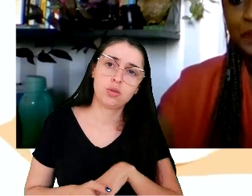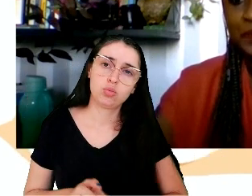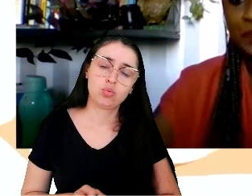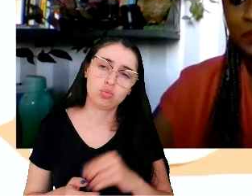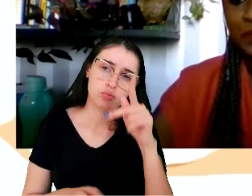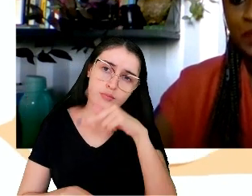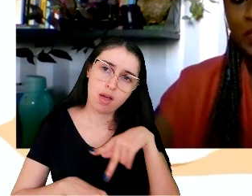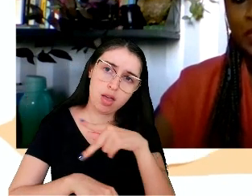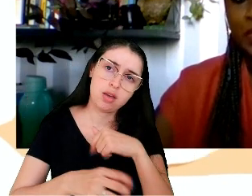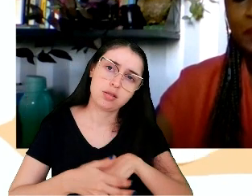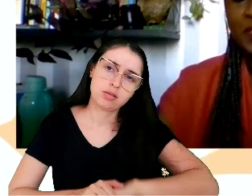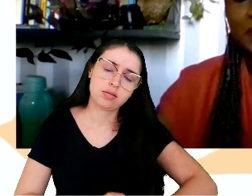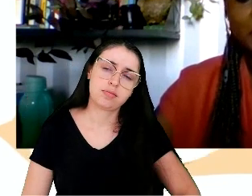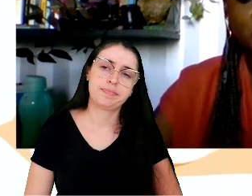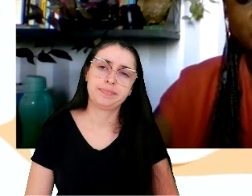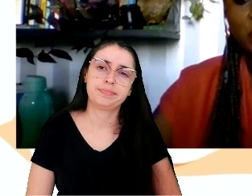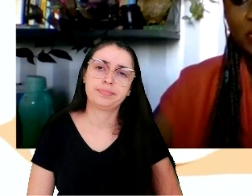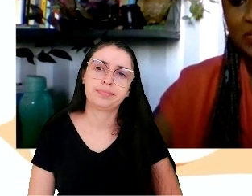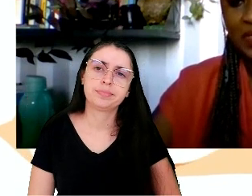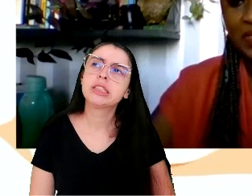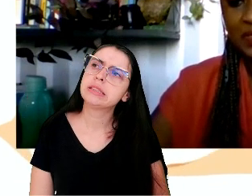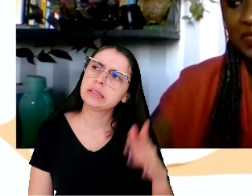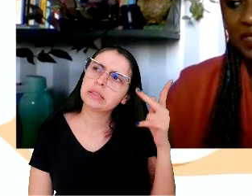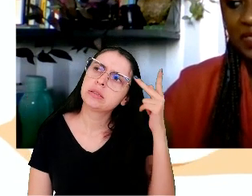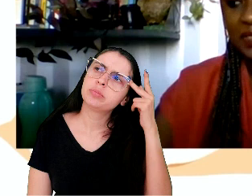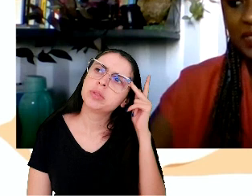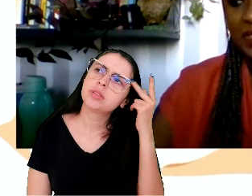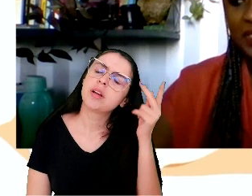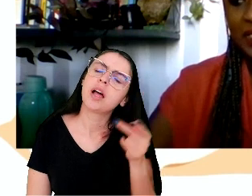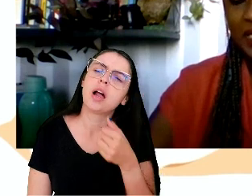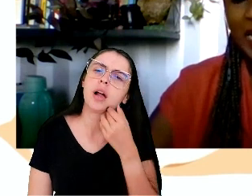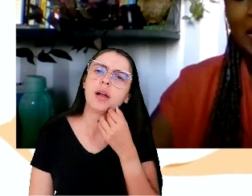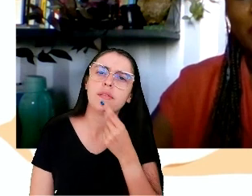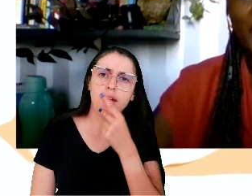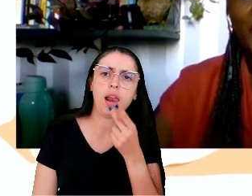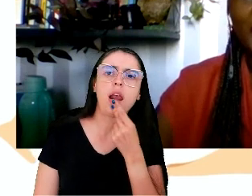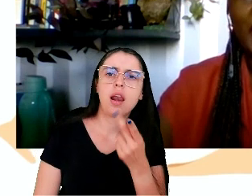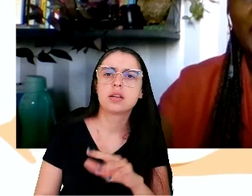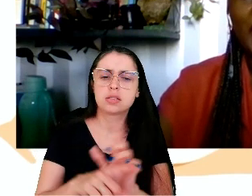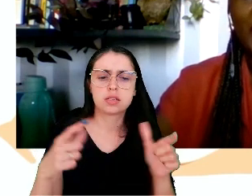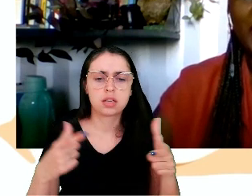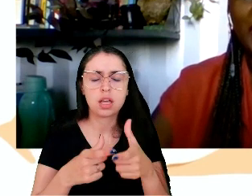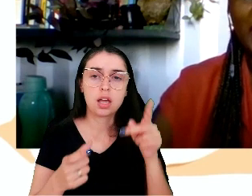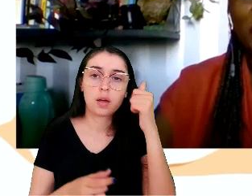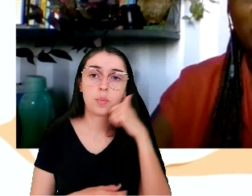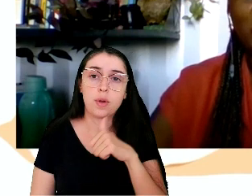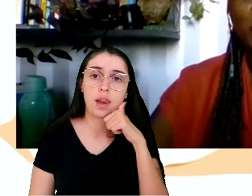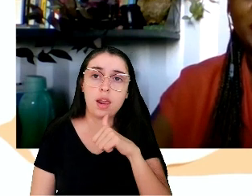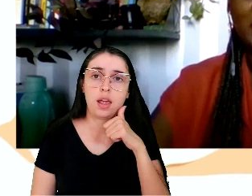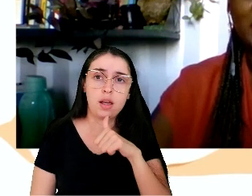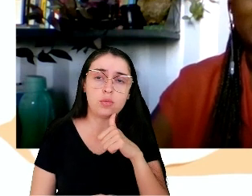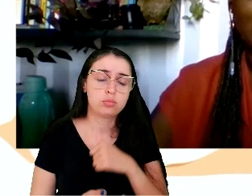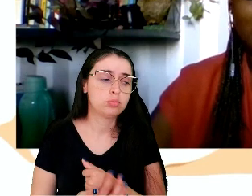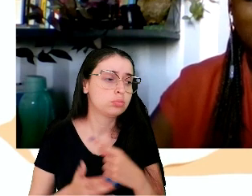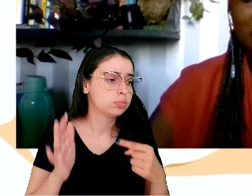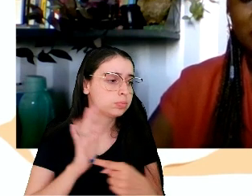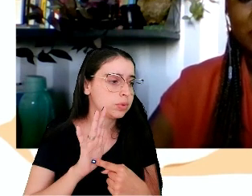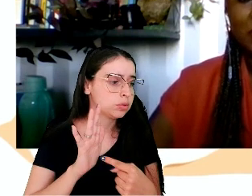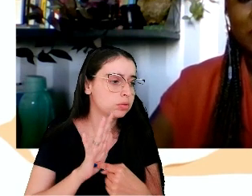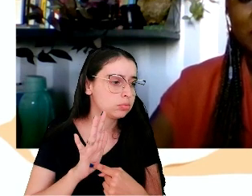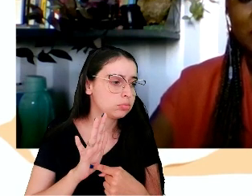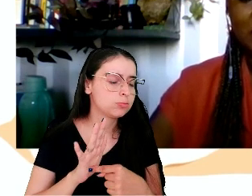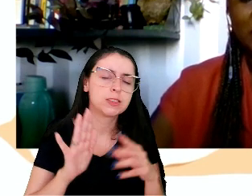país. E percebemos por todas as falas aqui que a mulher é um ponto